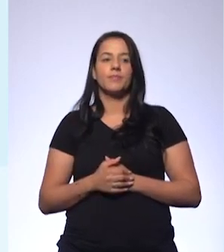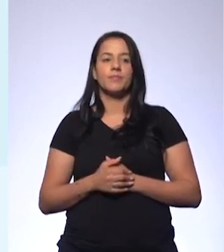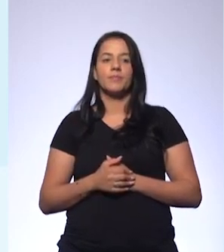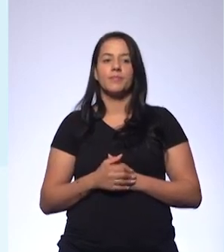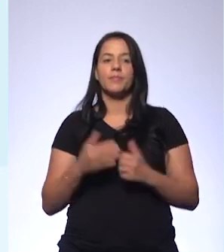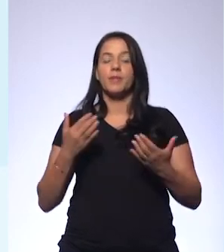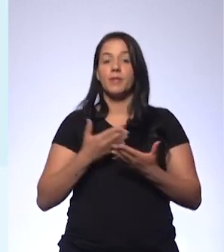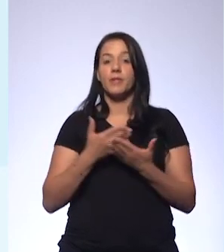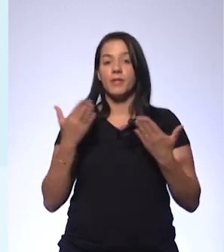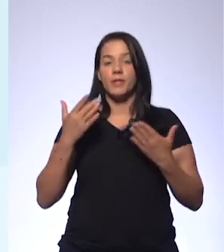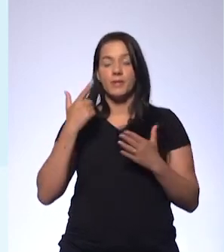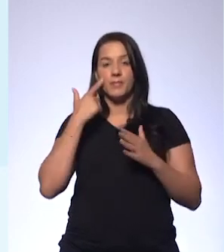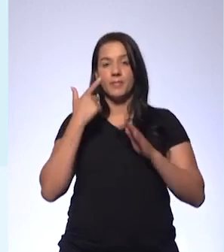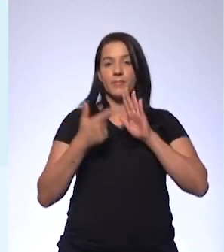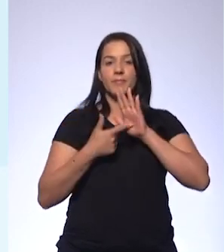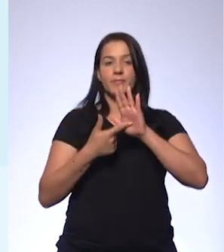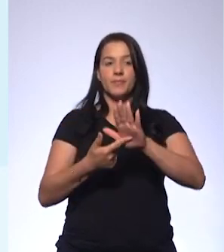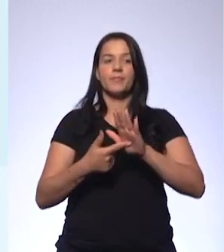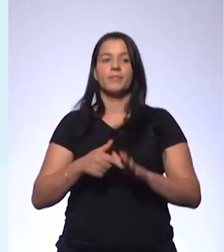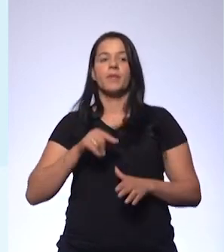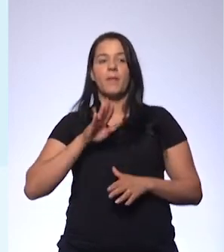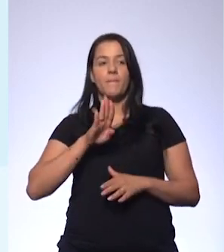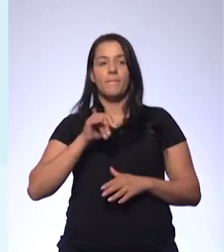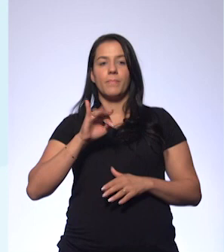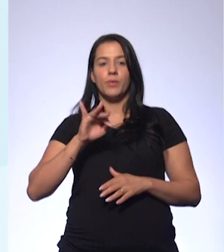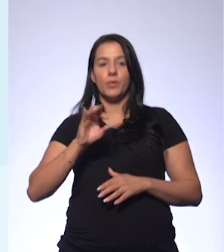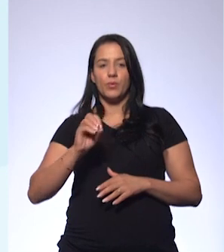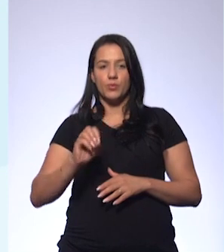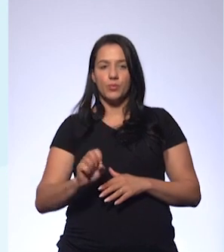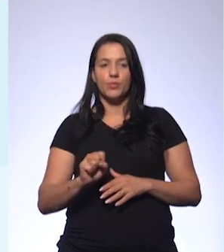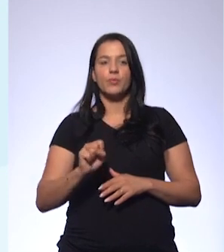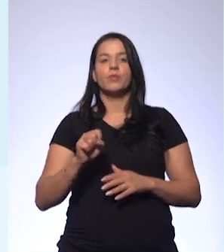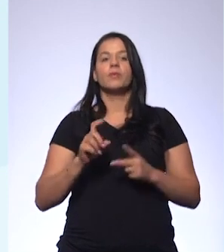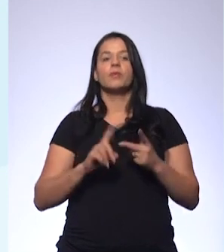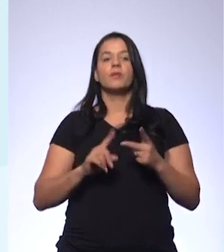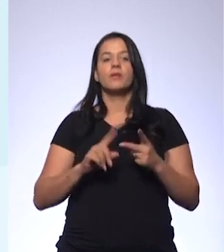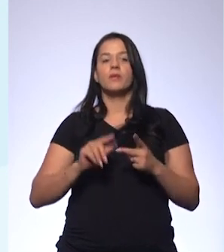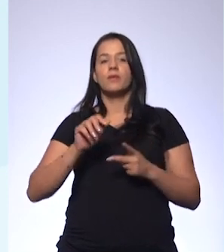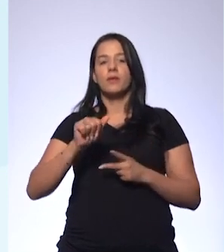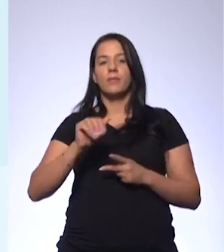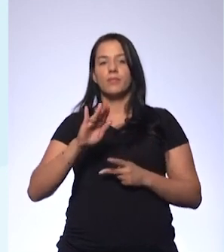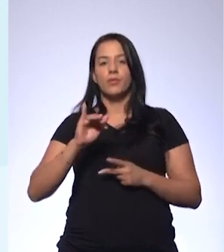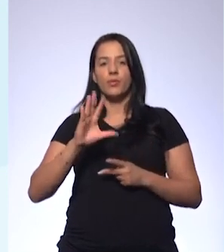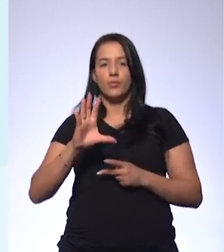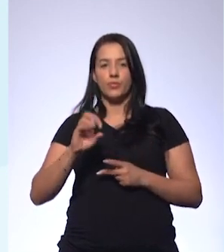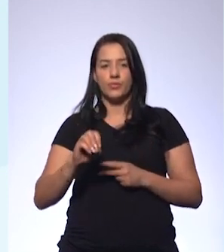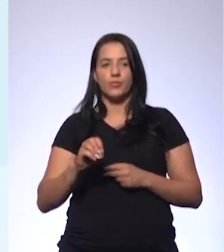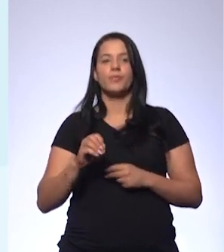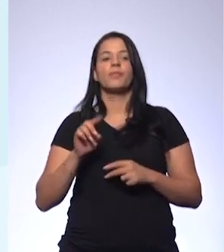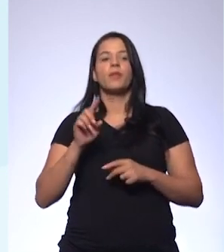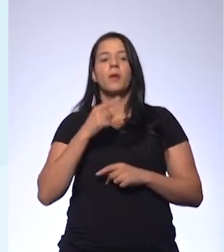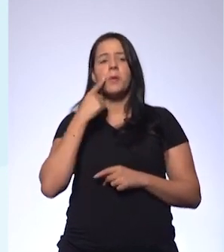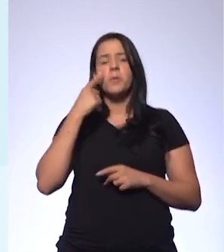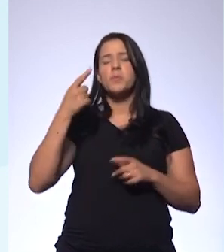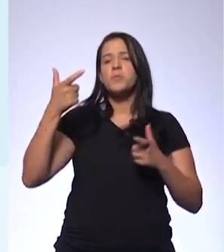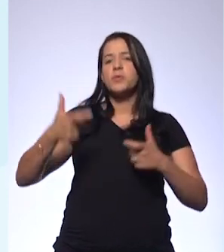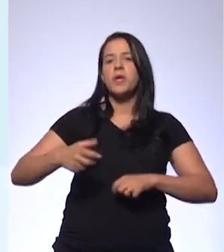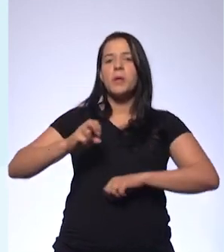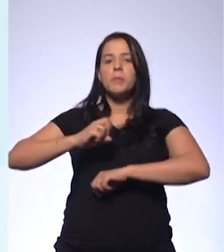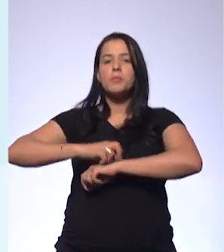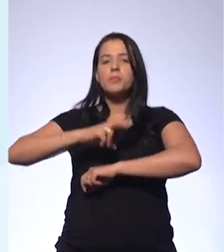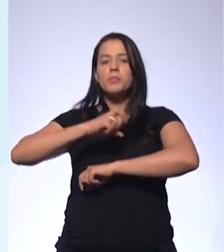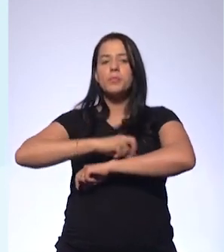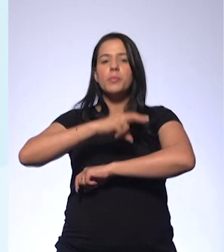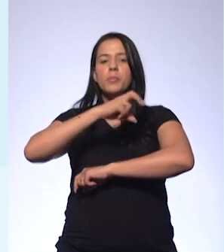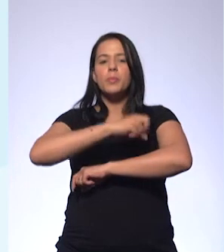vai apresentar fatores bióticos e fatores abióticos do ambiente que vive um gafanhoto, né? Então, aí está falando de